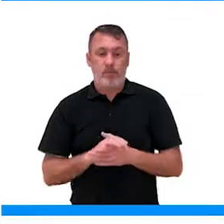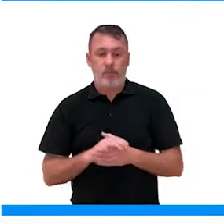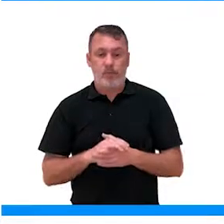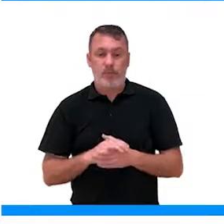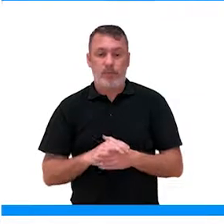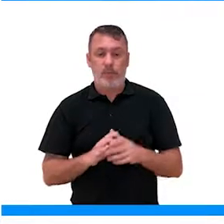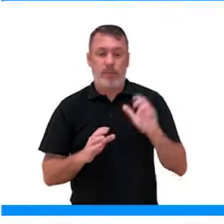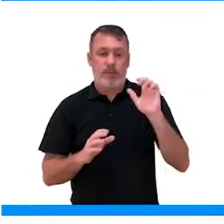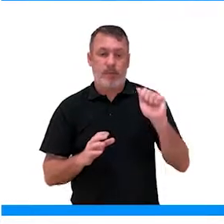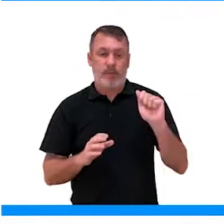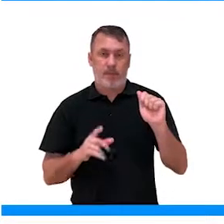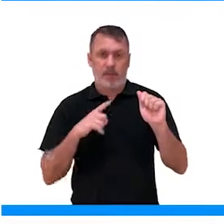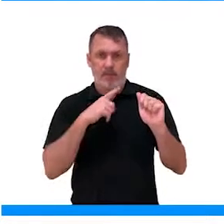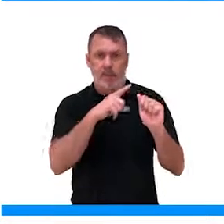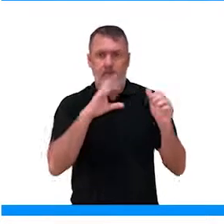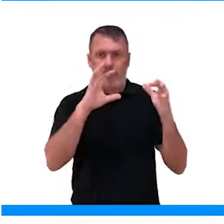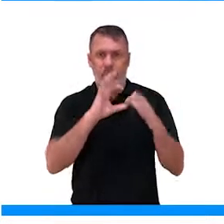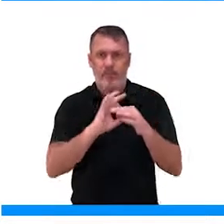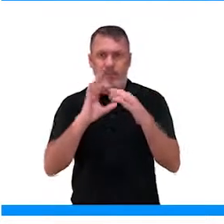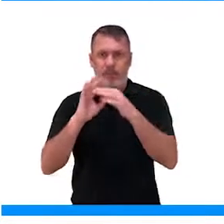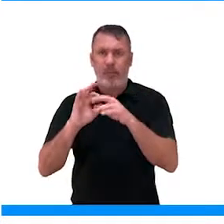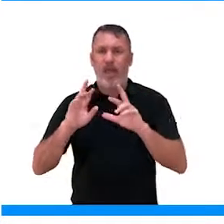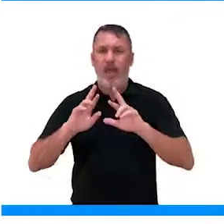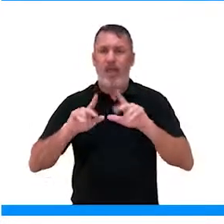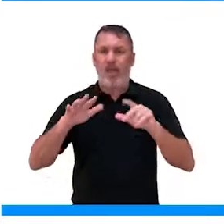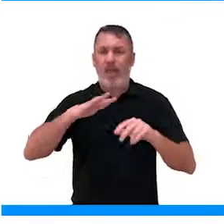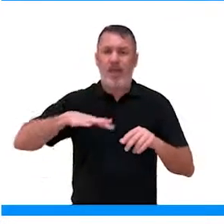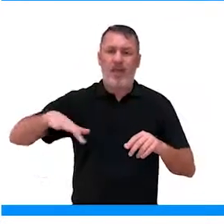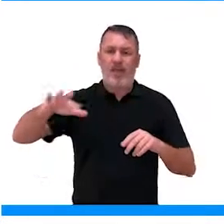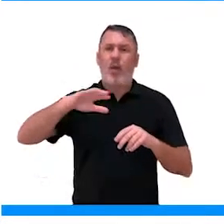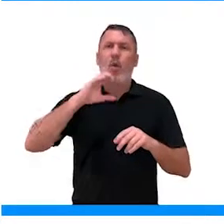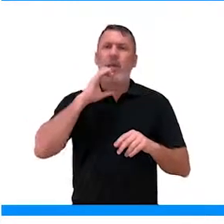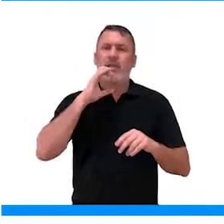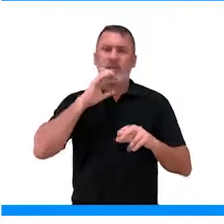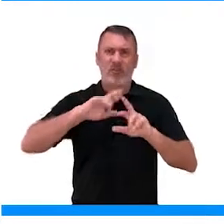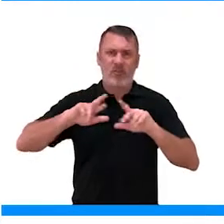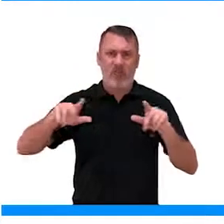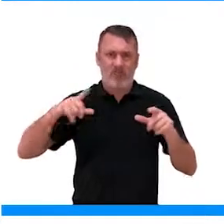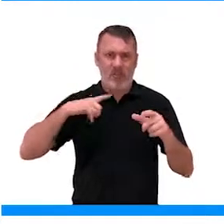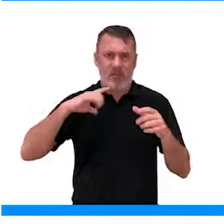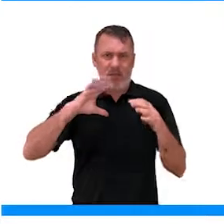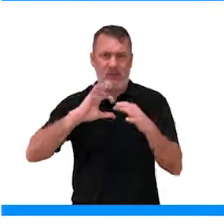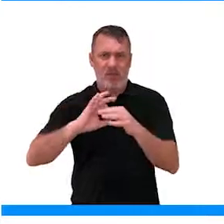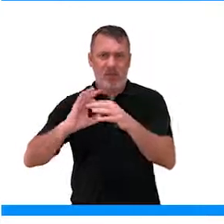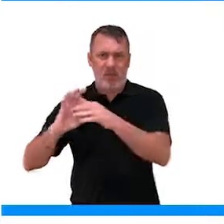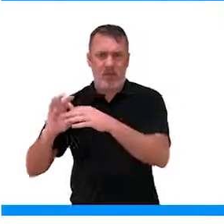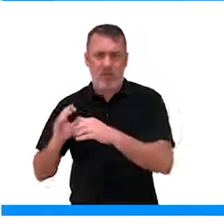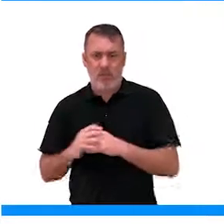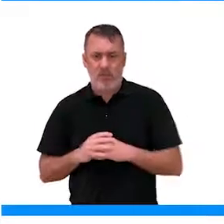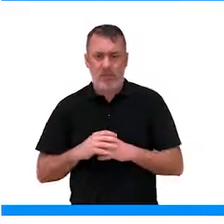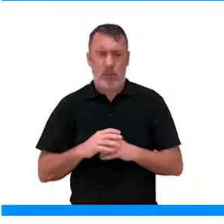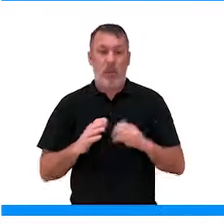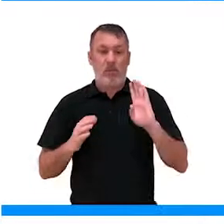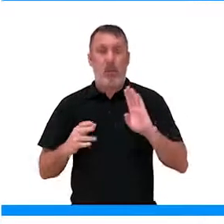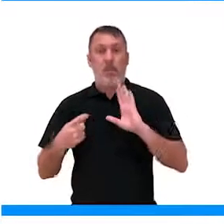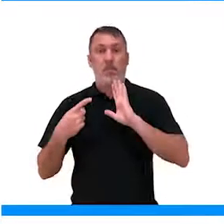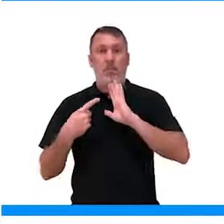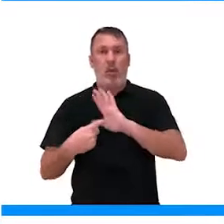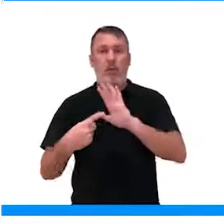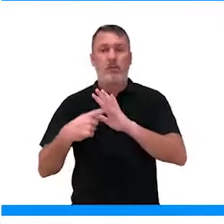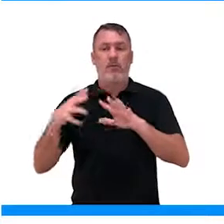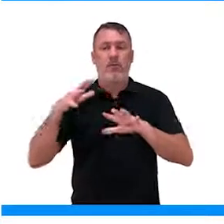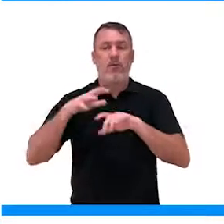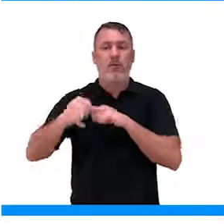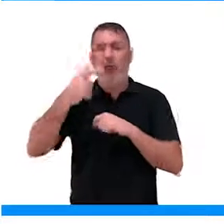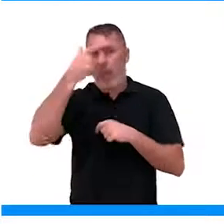textual? A. Vincular áreas distintas do conhecimento. Será que é só isso? B. Evidenciar a